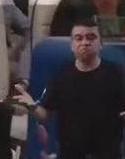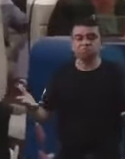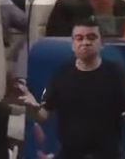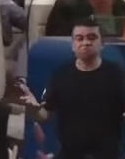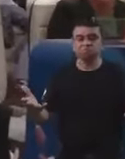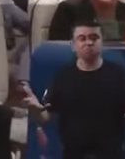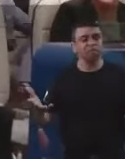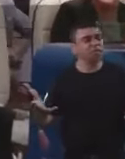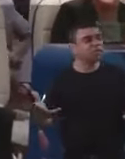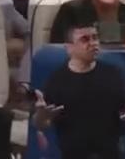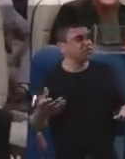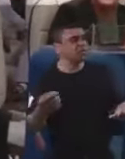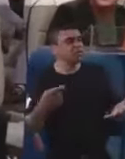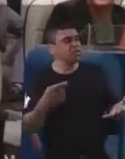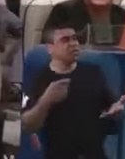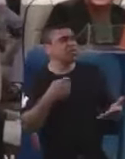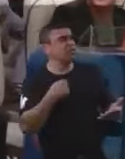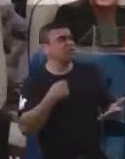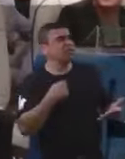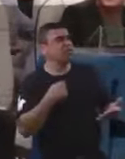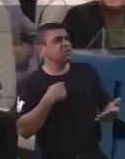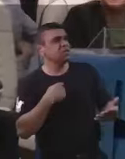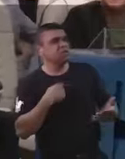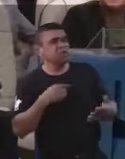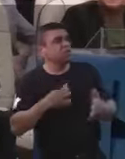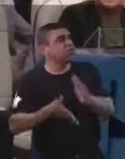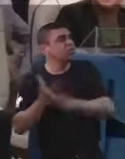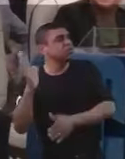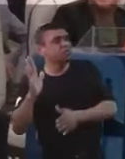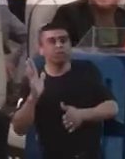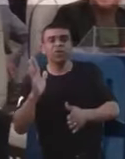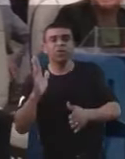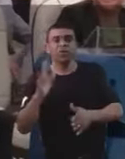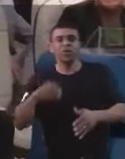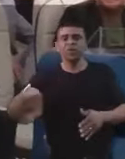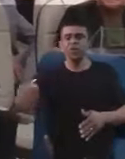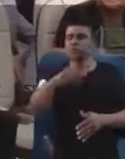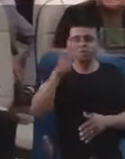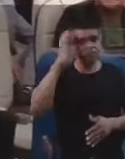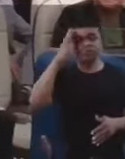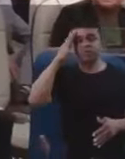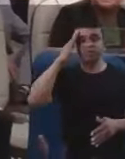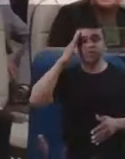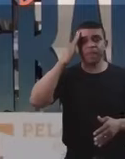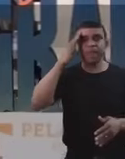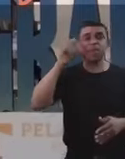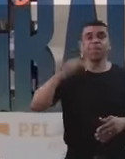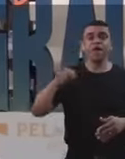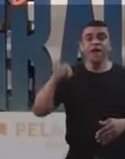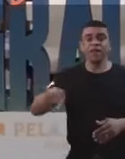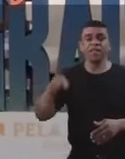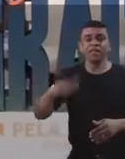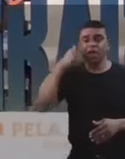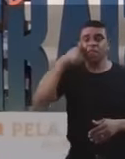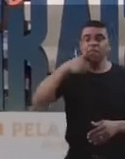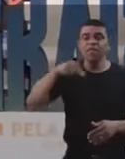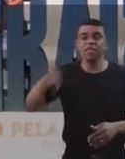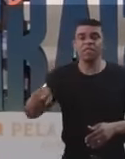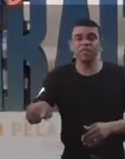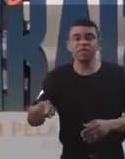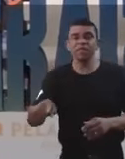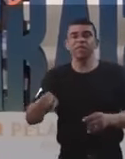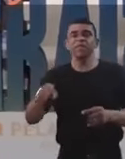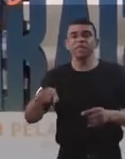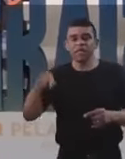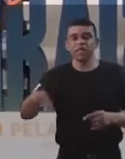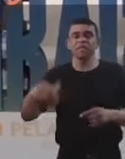Teve gente que não pegou. Ela está diante do juiz. Ela poderia ter vazado, mas quando ela chegou, ela entendeu que ela estava